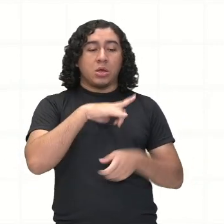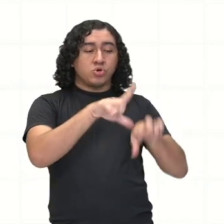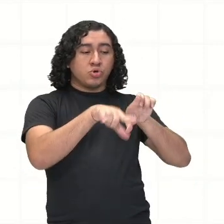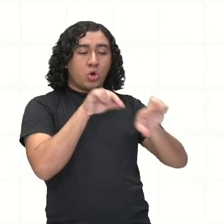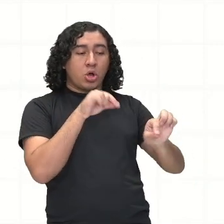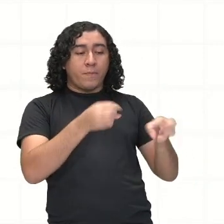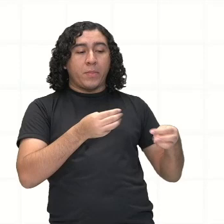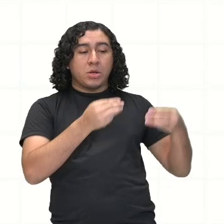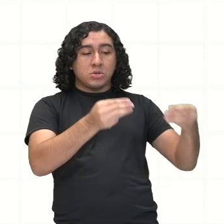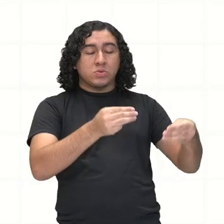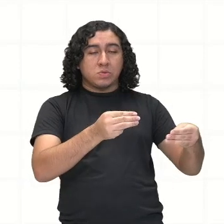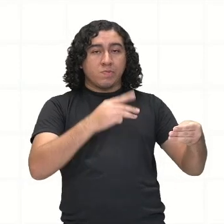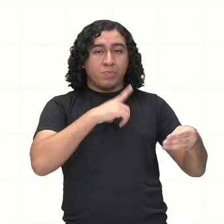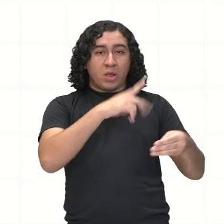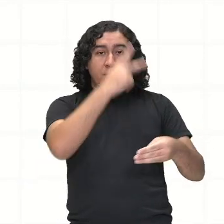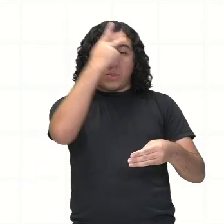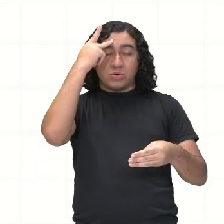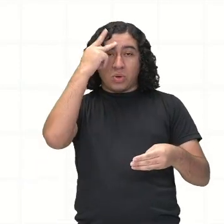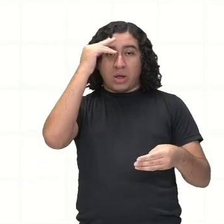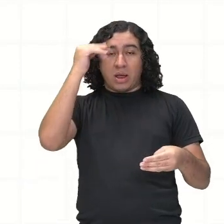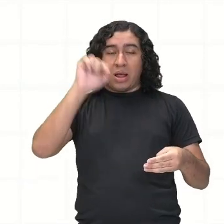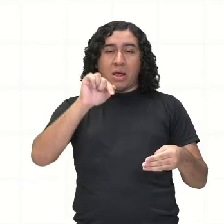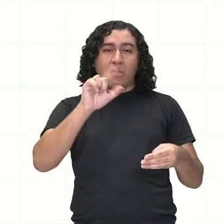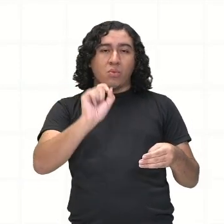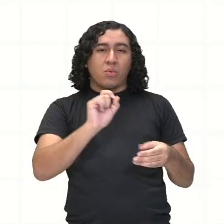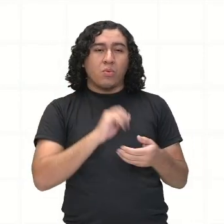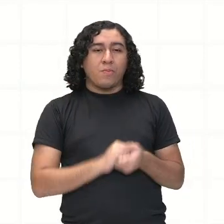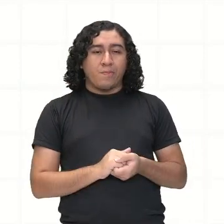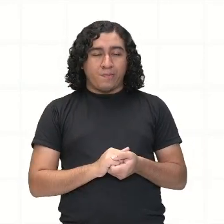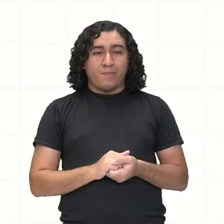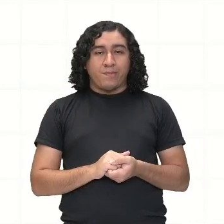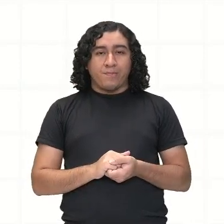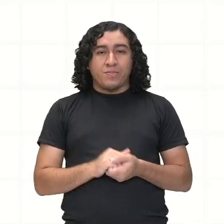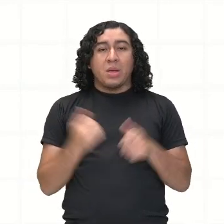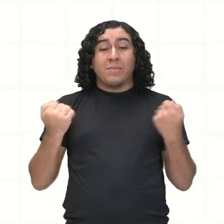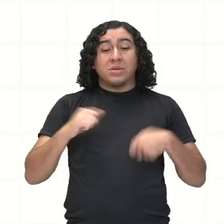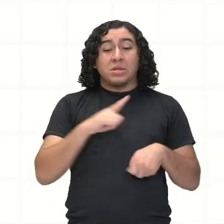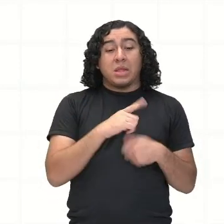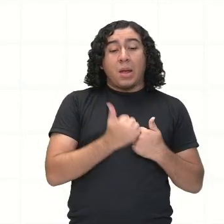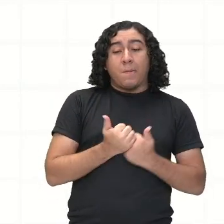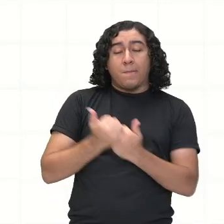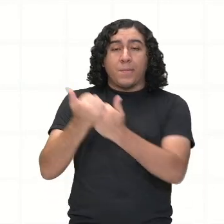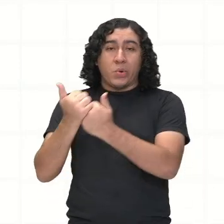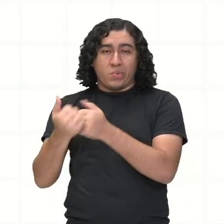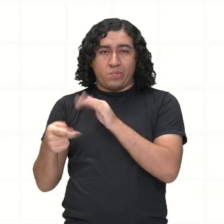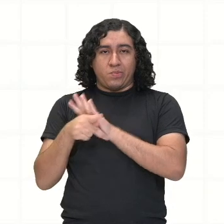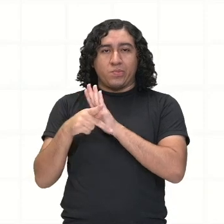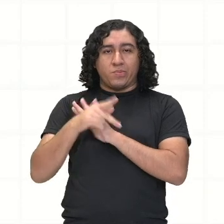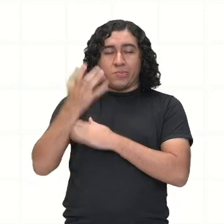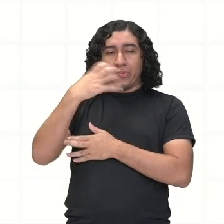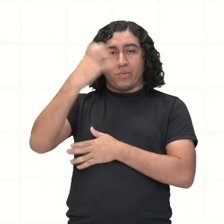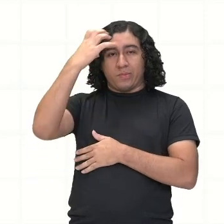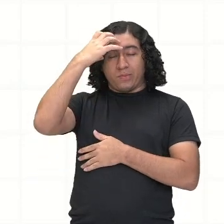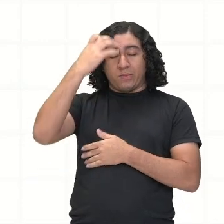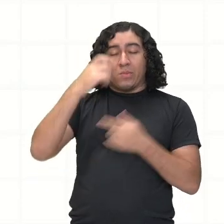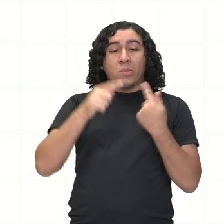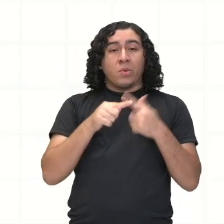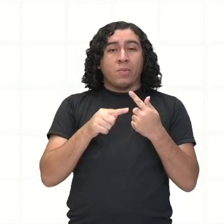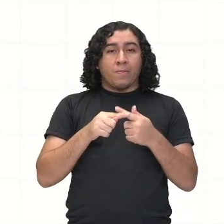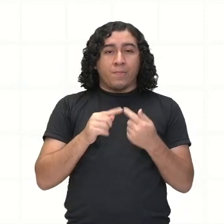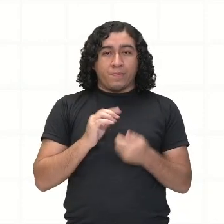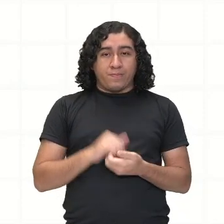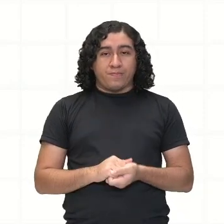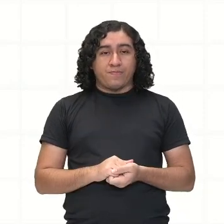ter pessoas de sua confiança. Essas pessoas têm que ser leais ao monarca. Por quê? Para